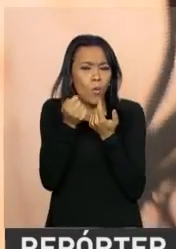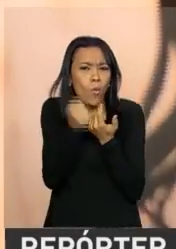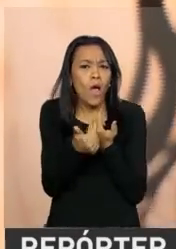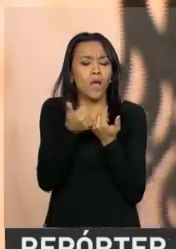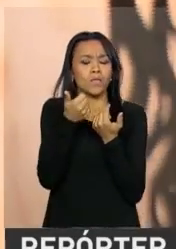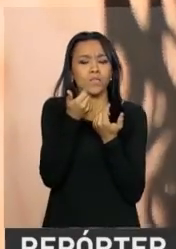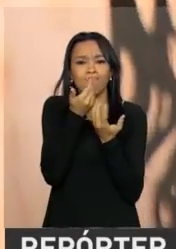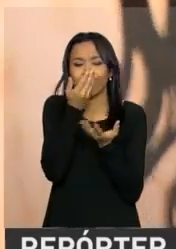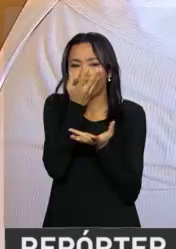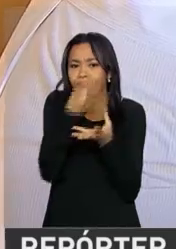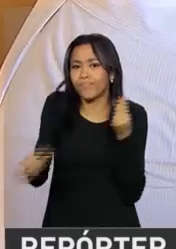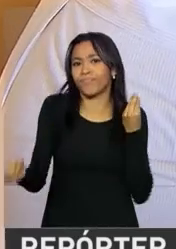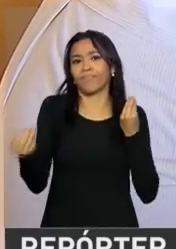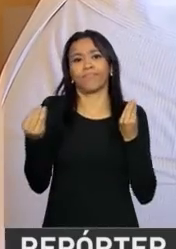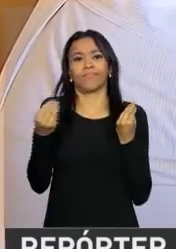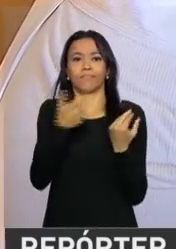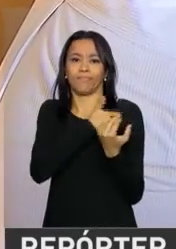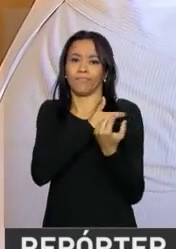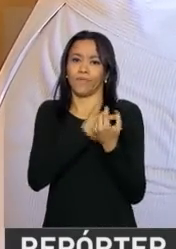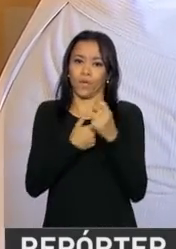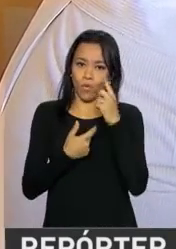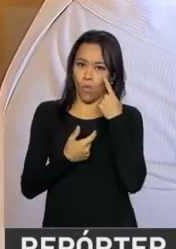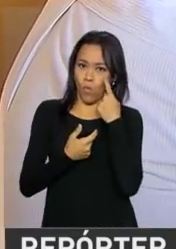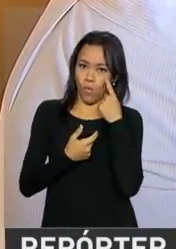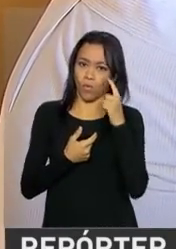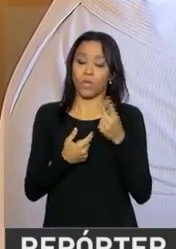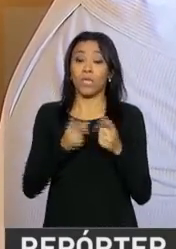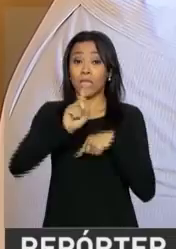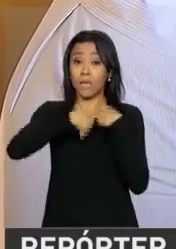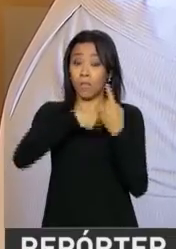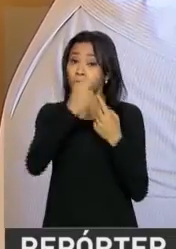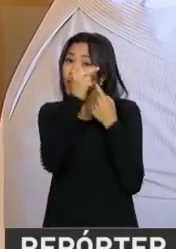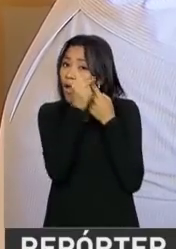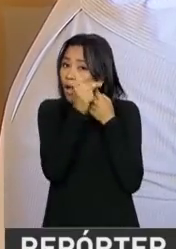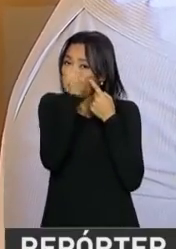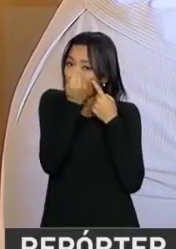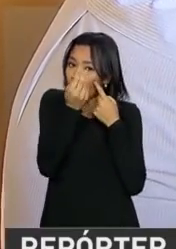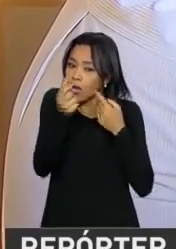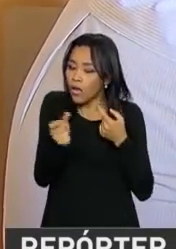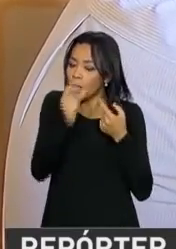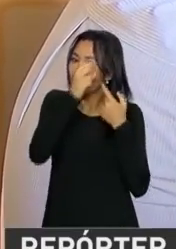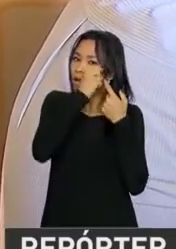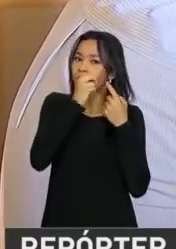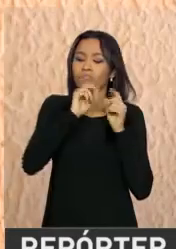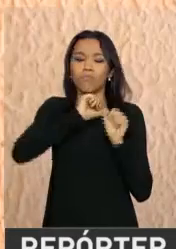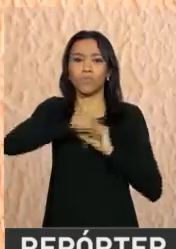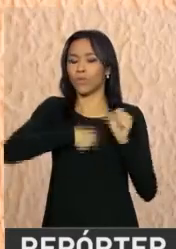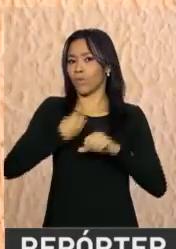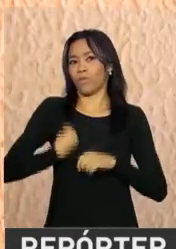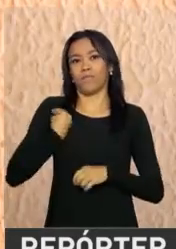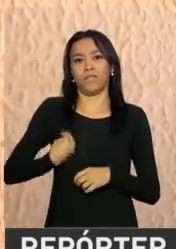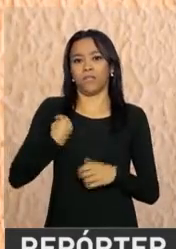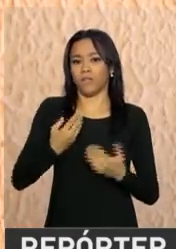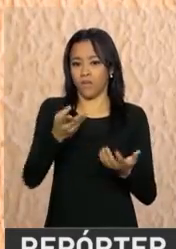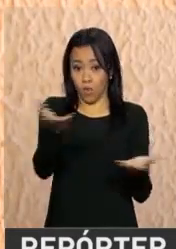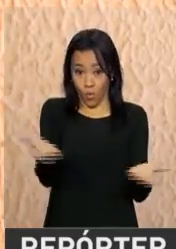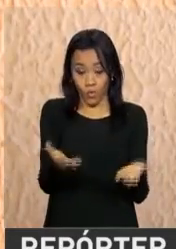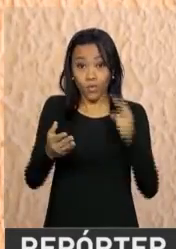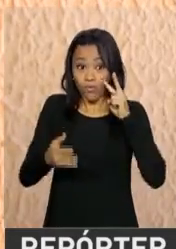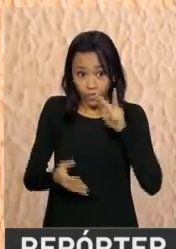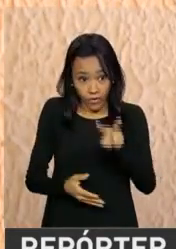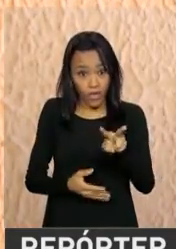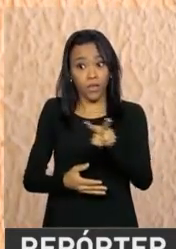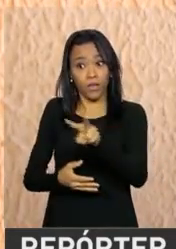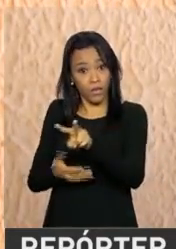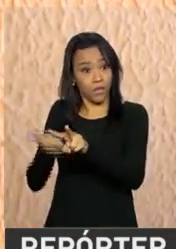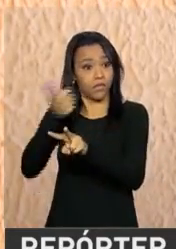do olho esquerdo dela mas depois da cirurgia de transplante de córnea muita coisa mudou hoje eu consigo ver e